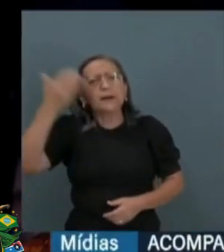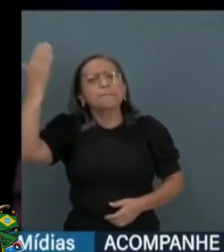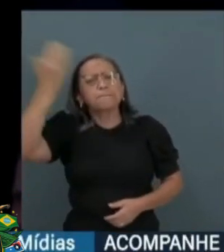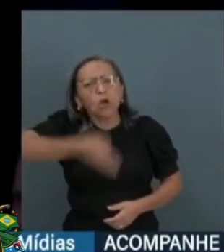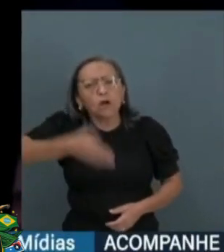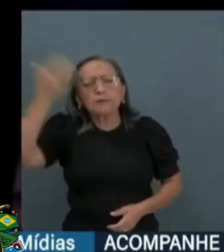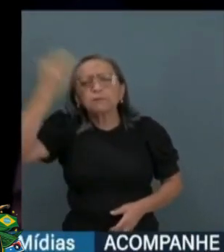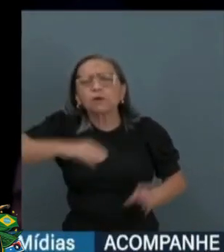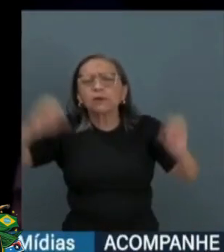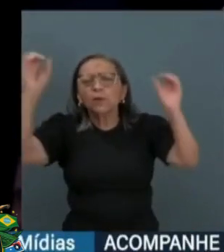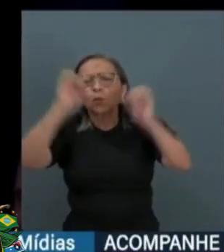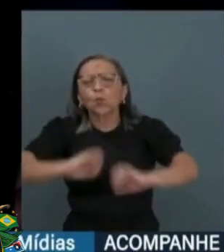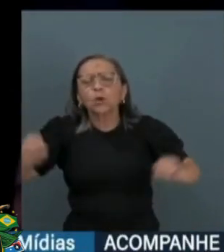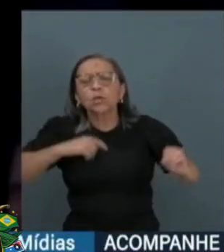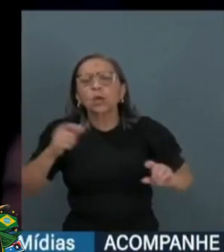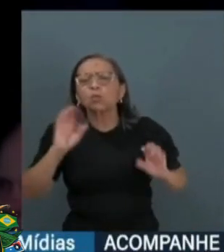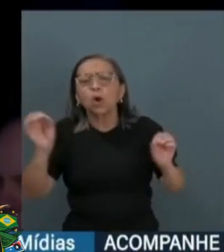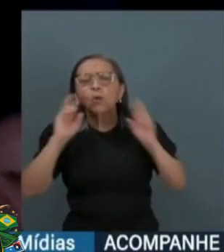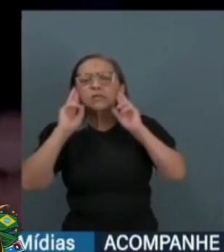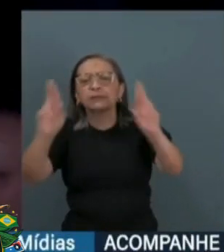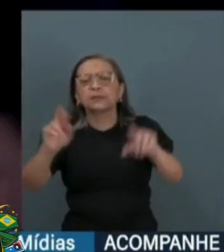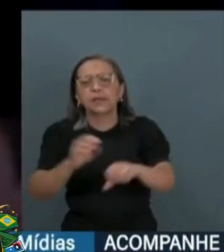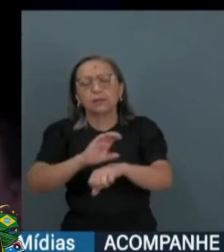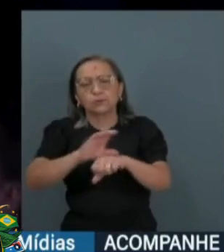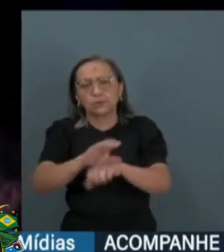algum que eu não cumpri a Constituição.